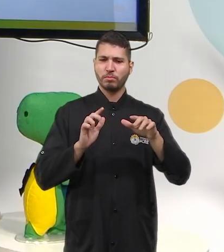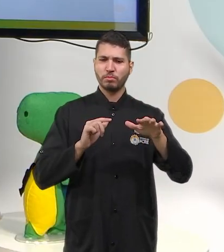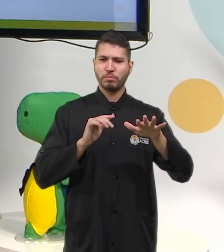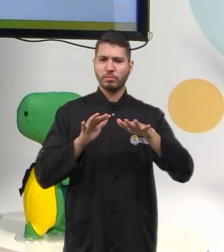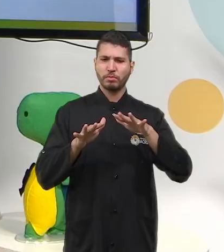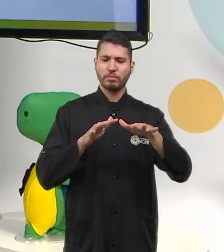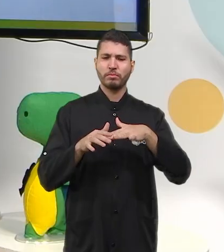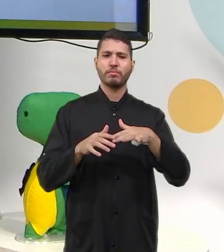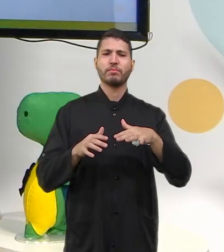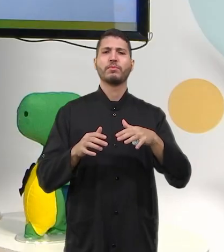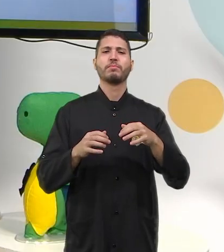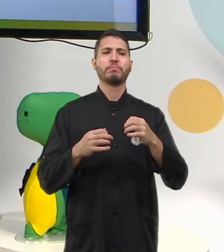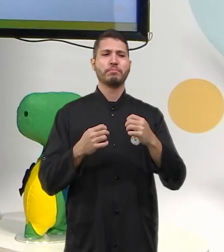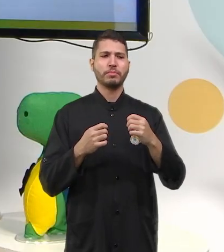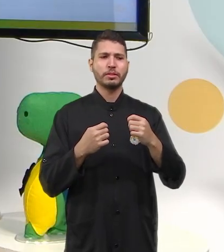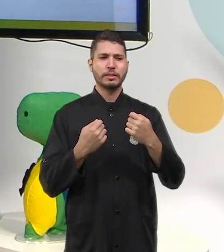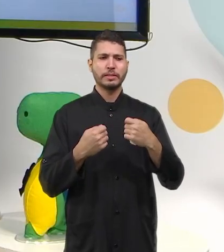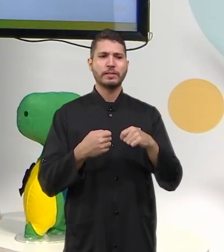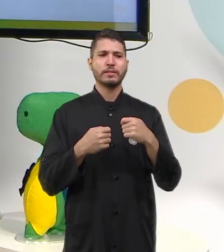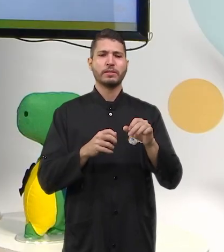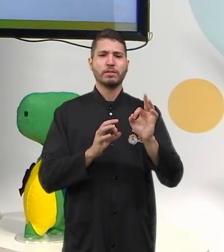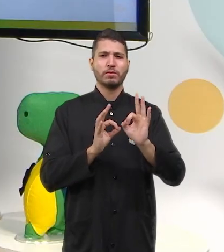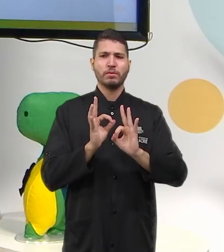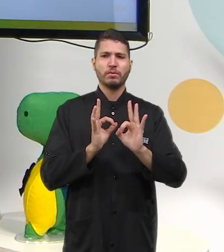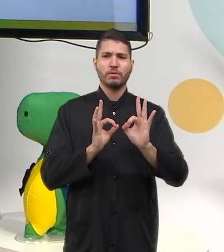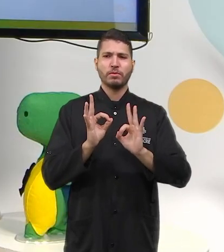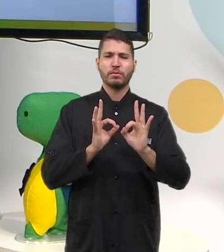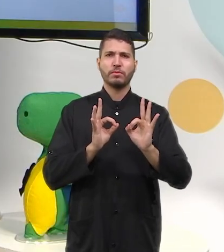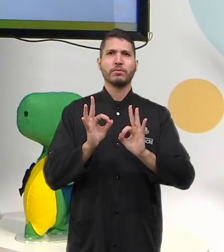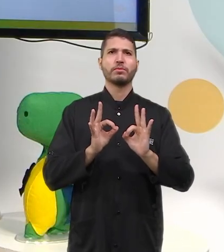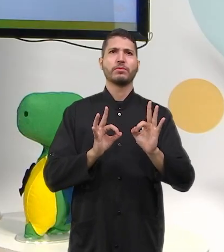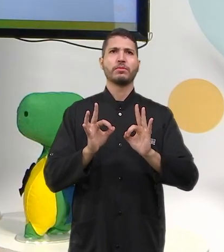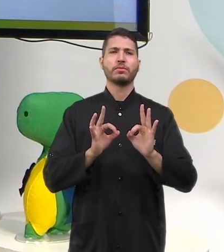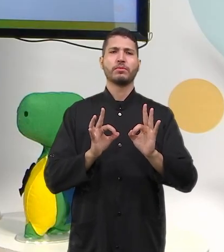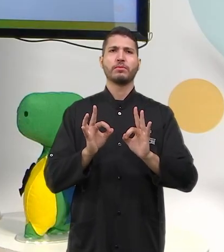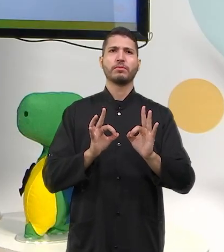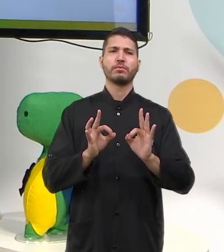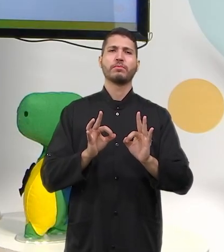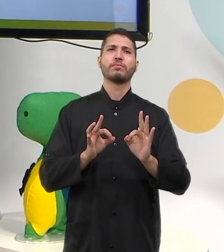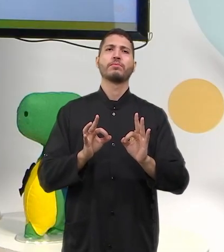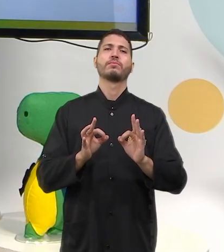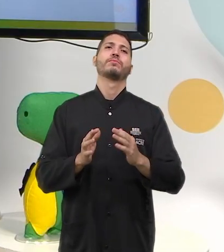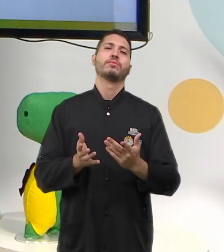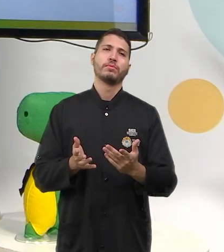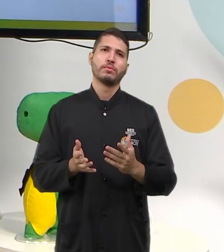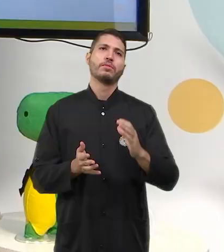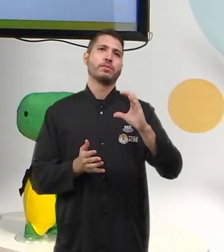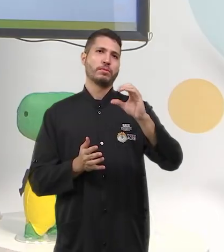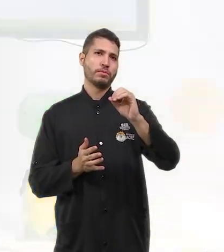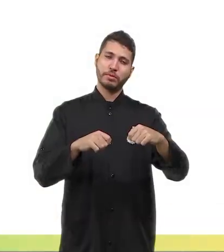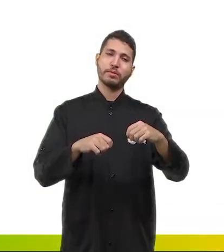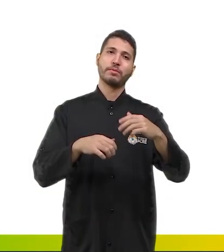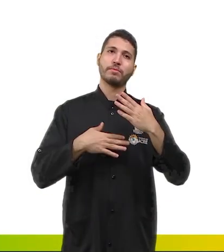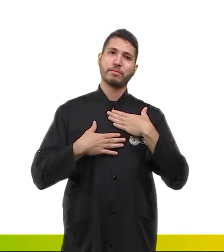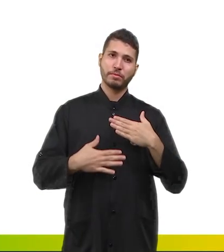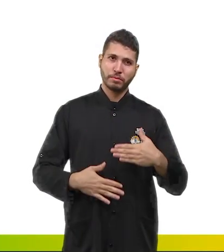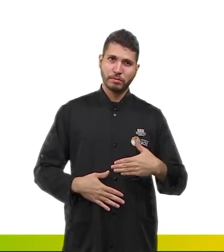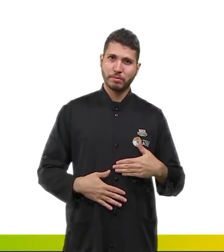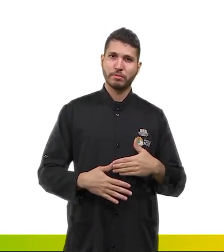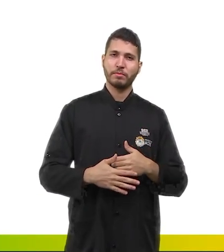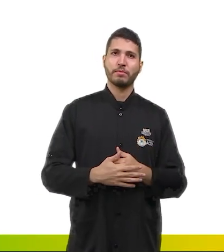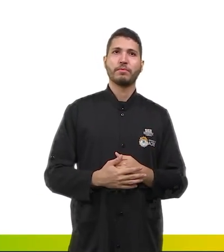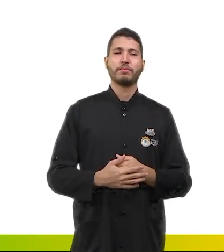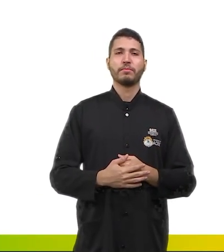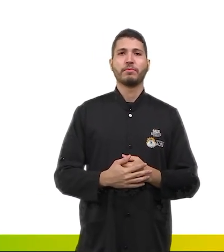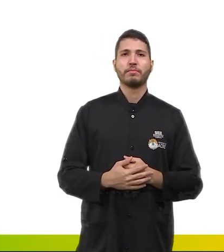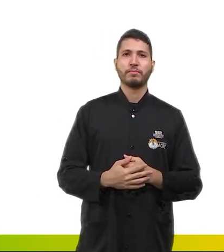harmônico, para essa harmonia acontecer, preciso coordenar. Coordenação vai ser o exemplo da capacidade física. Então aqui só para a